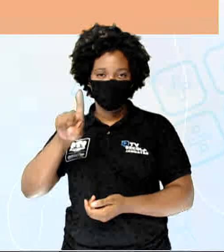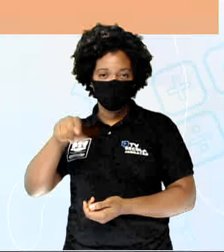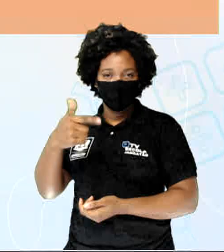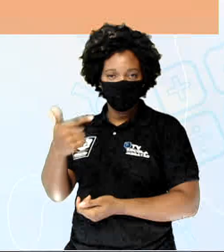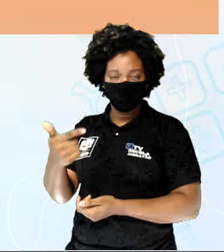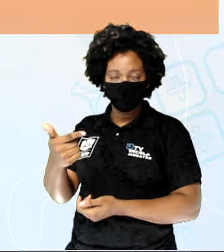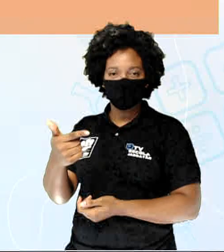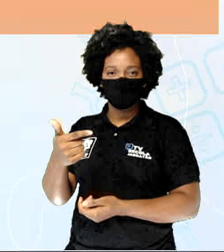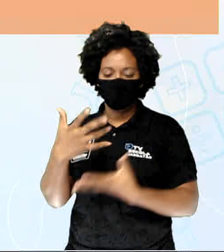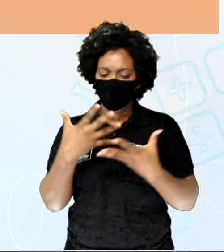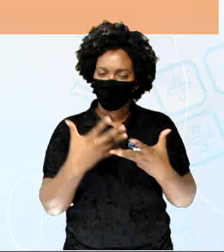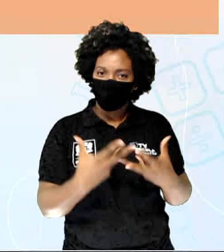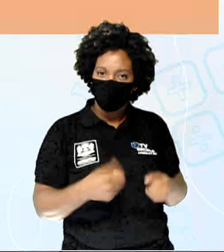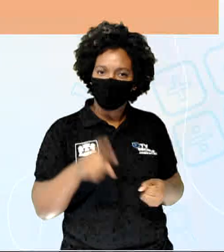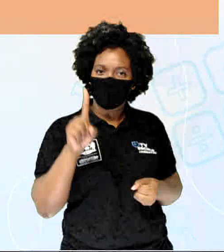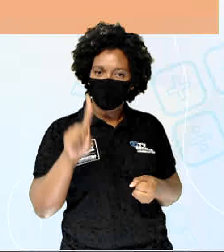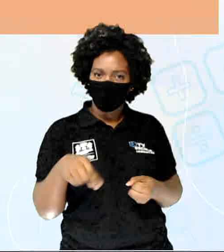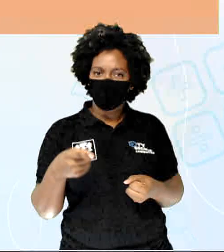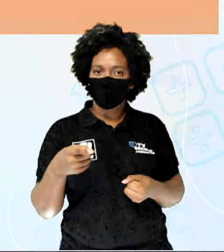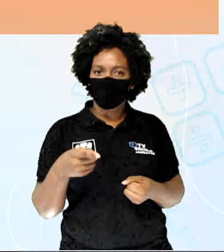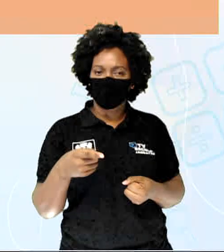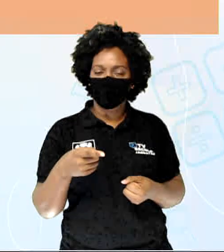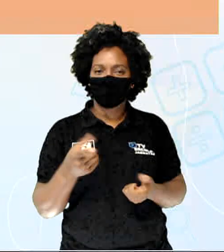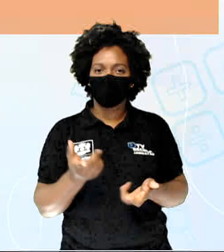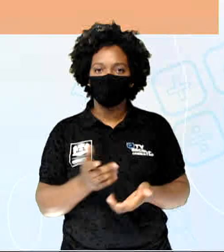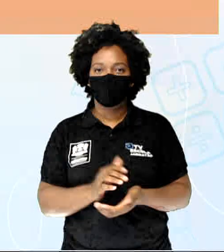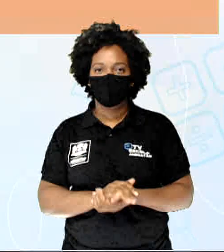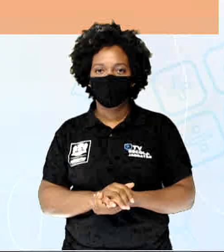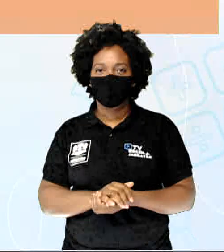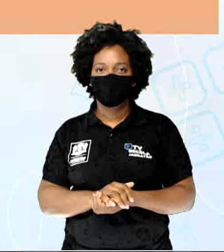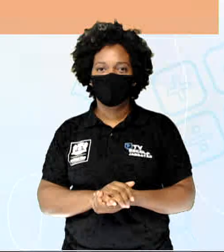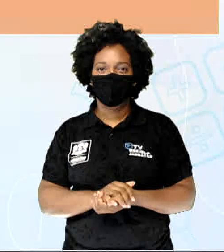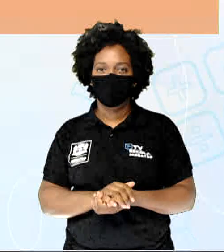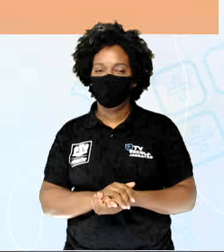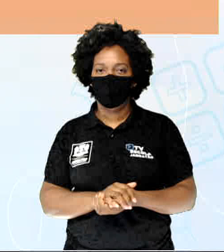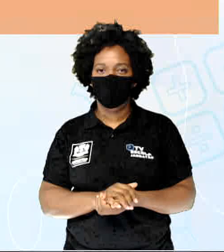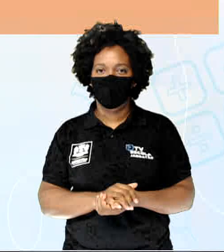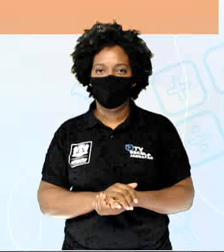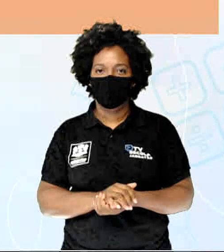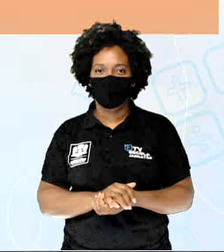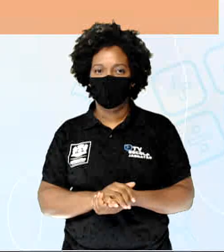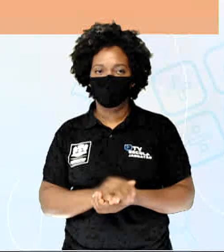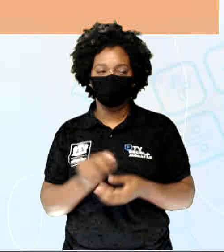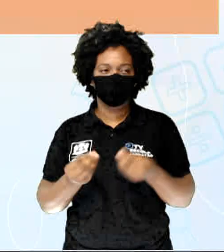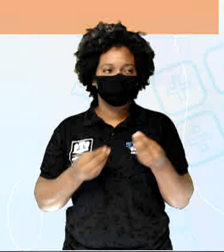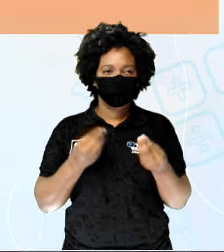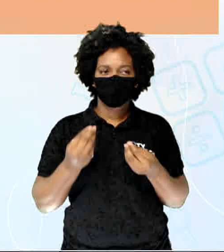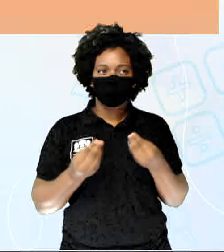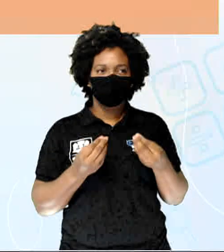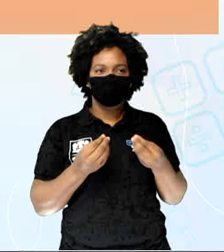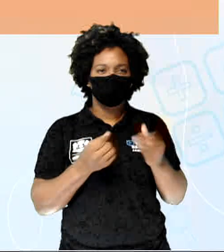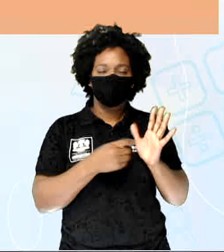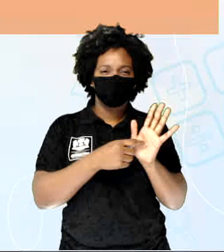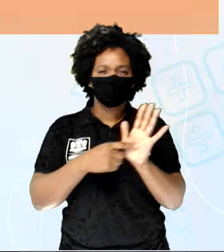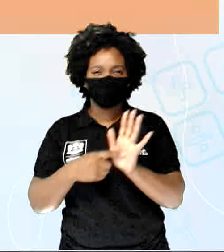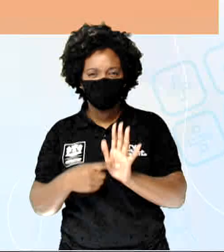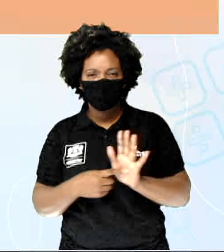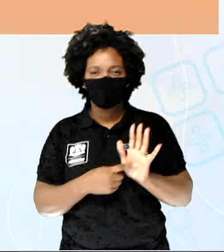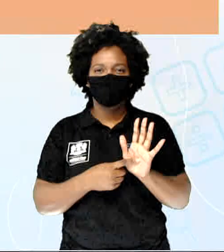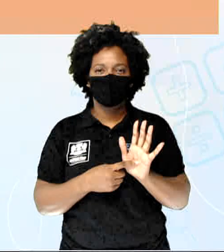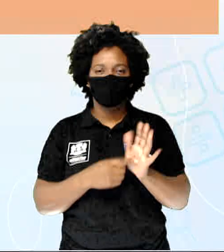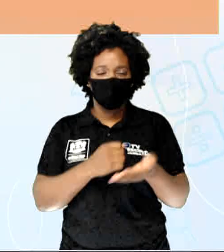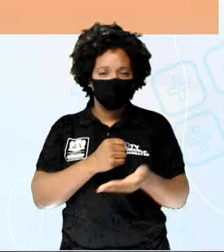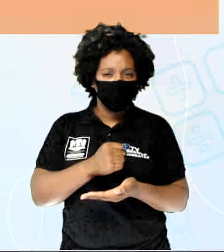1.2. A tolerância é, antes de tudo, uma atitude ativa, fundada no reconhecimento